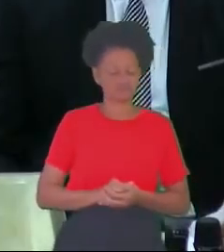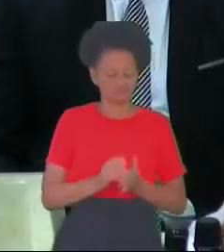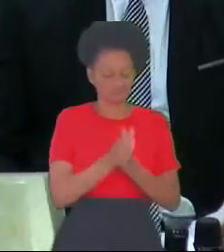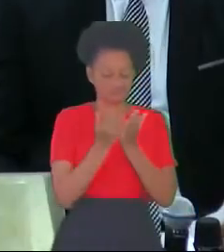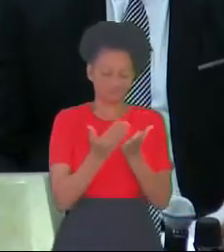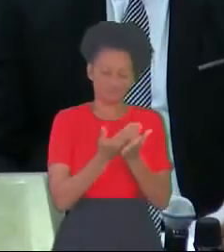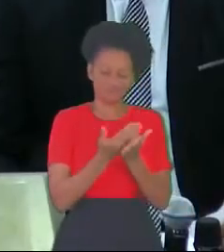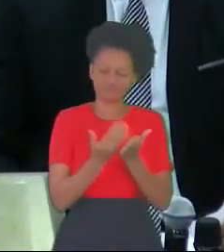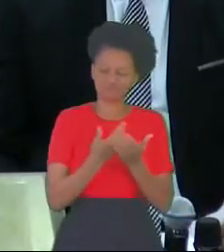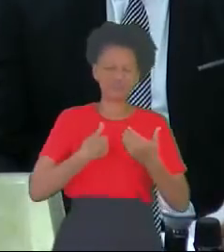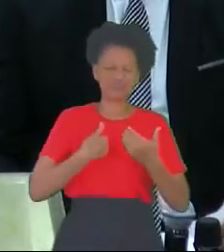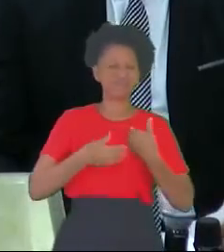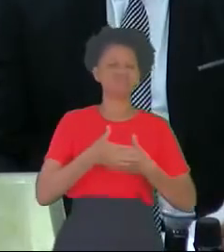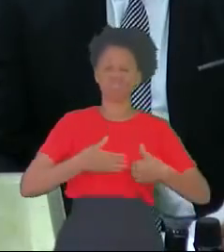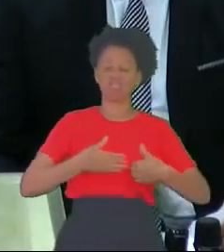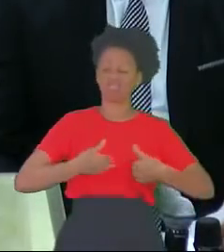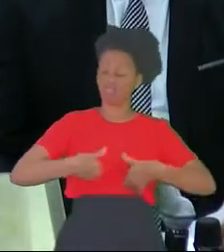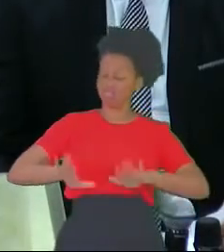nossa negligência,